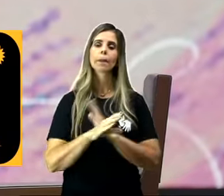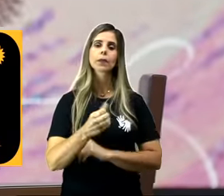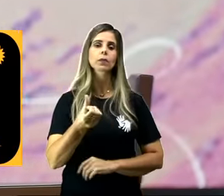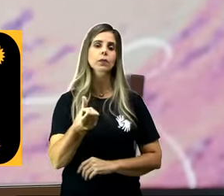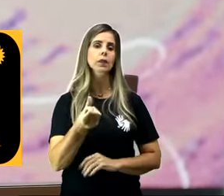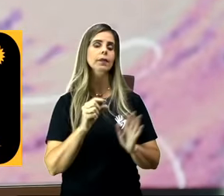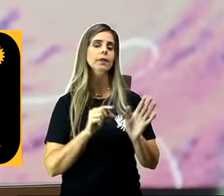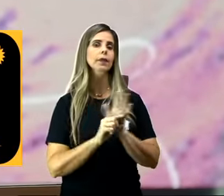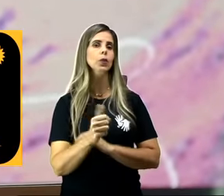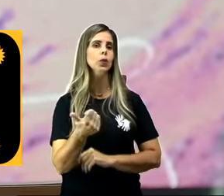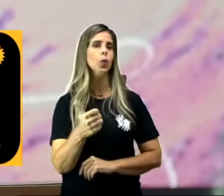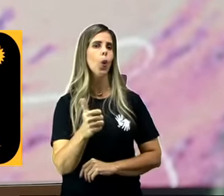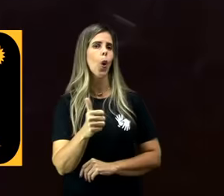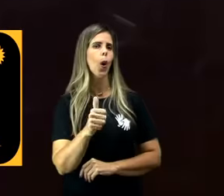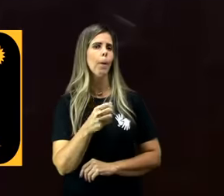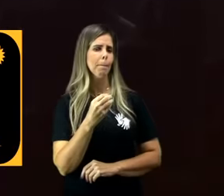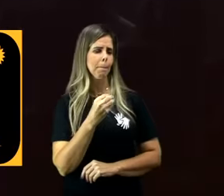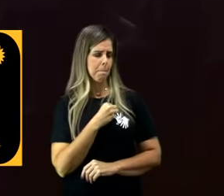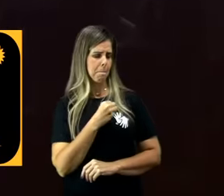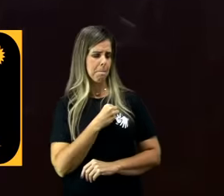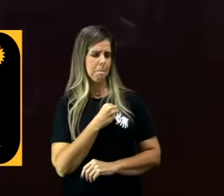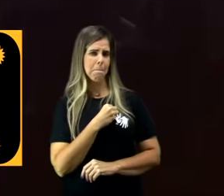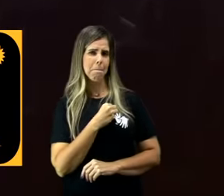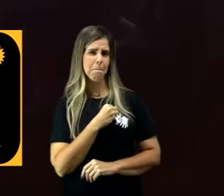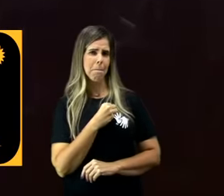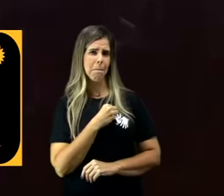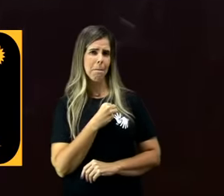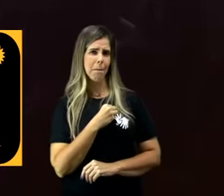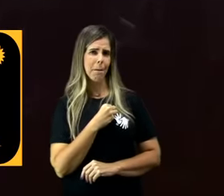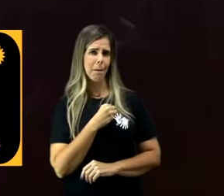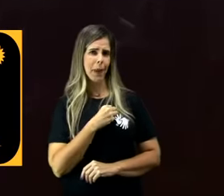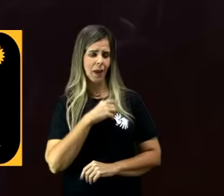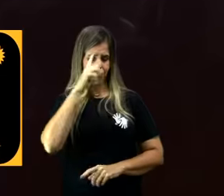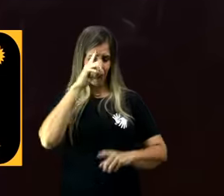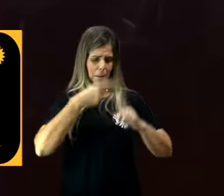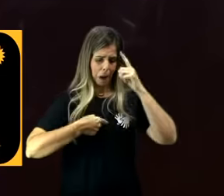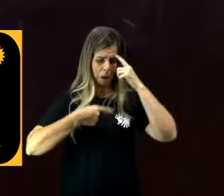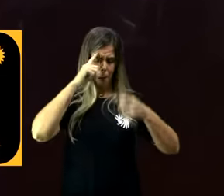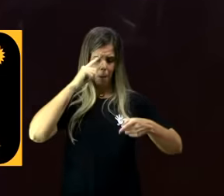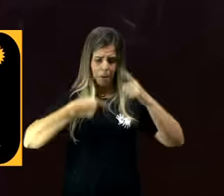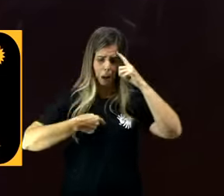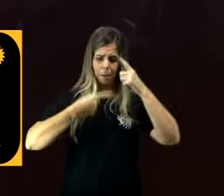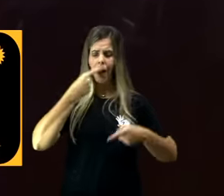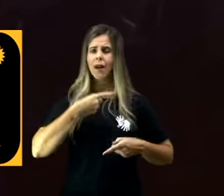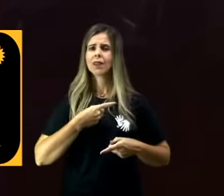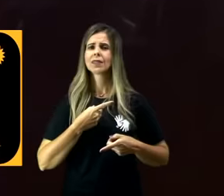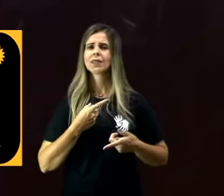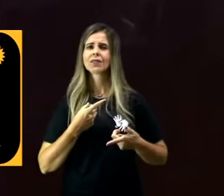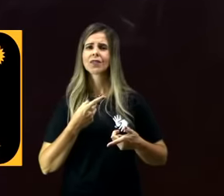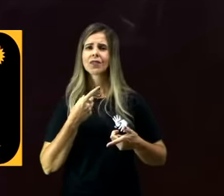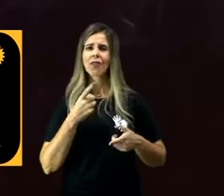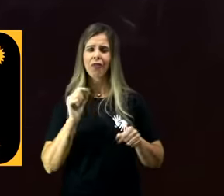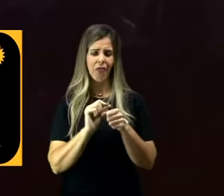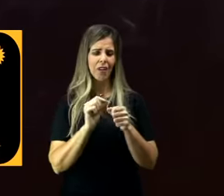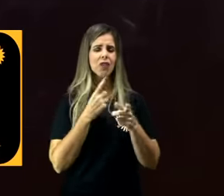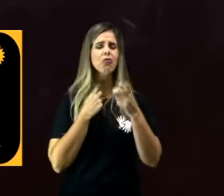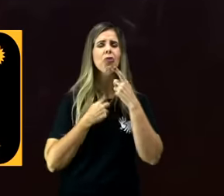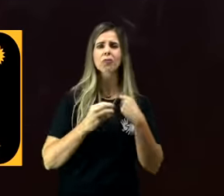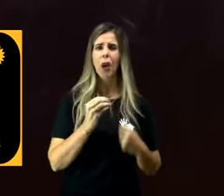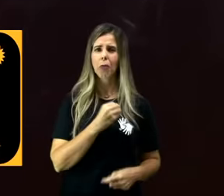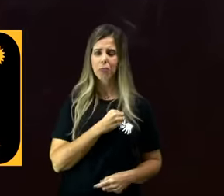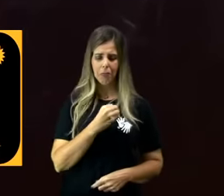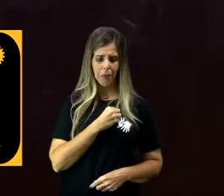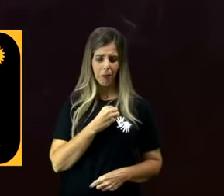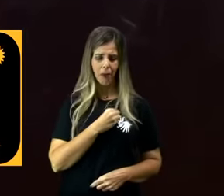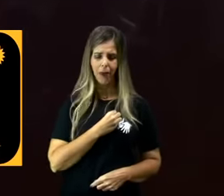não permitam que o pecado continue dominando o corpo mortal de vocês, fazendo que obedeçam os seus desejos. Versículo 13: não ofereça os membros do corpo